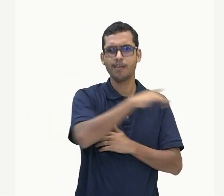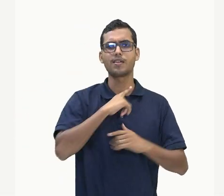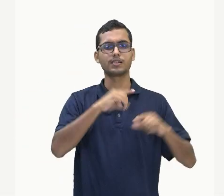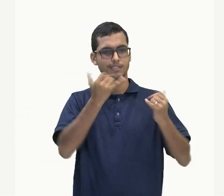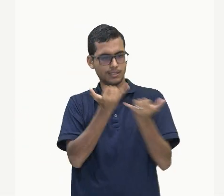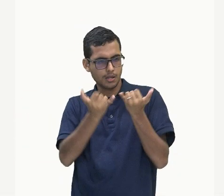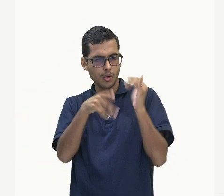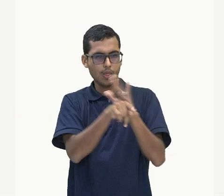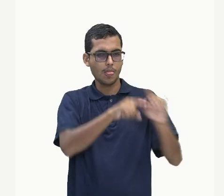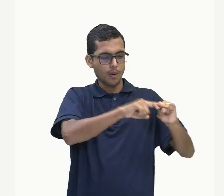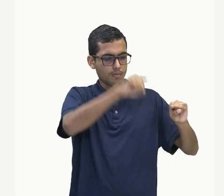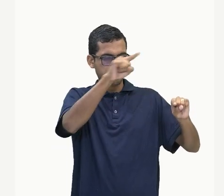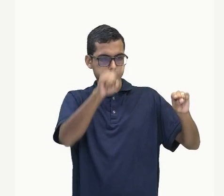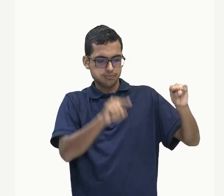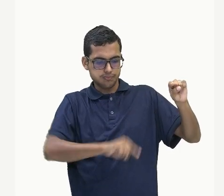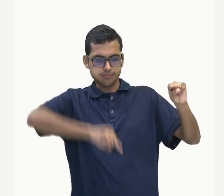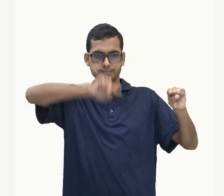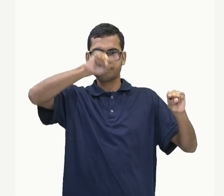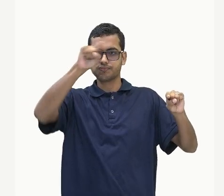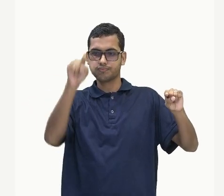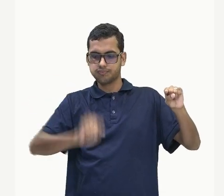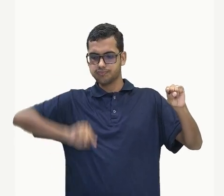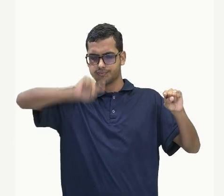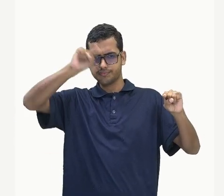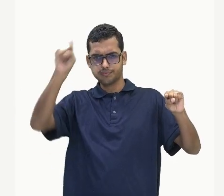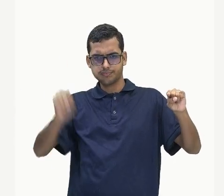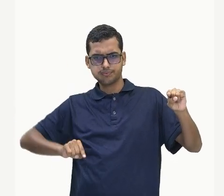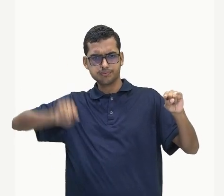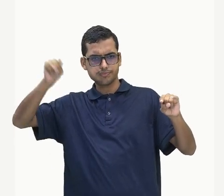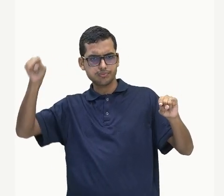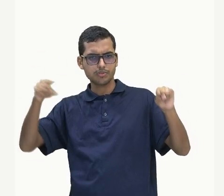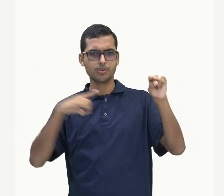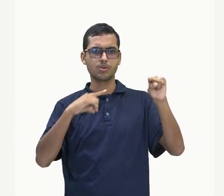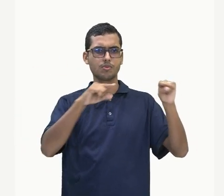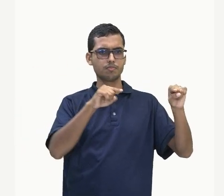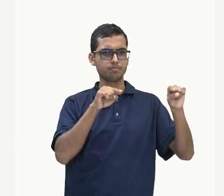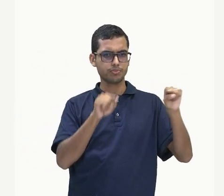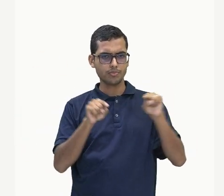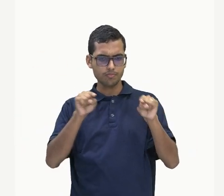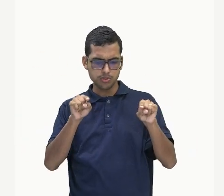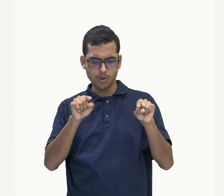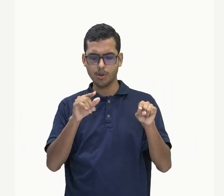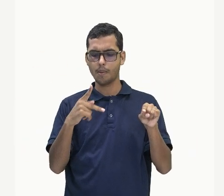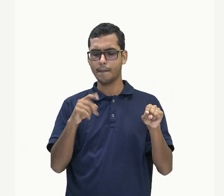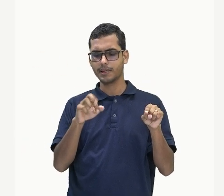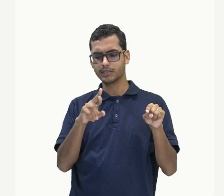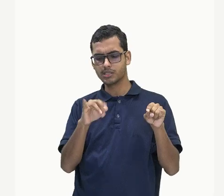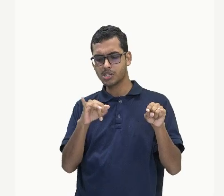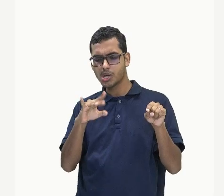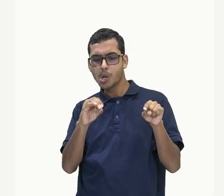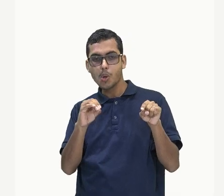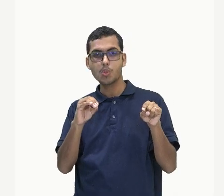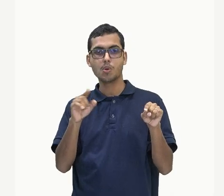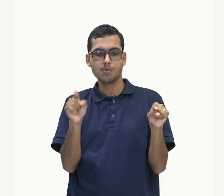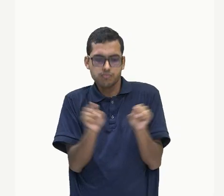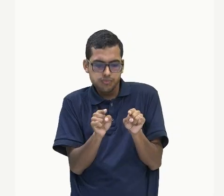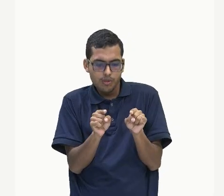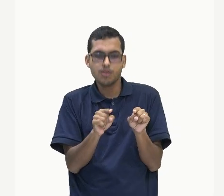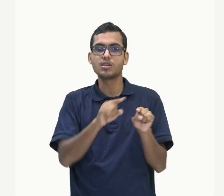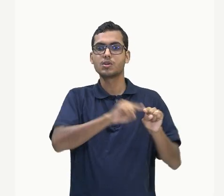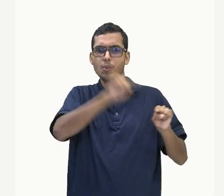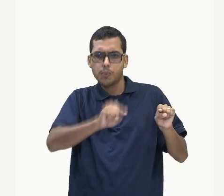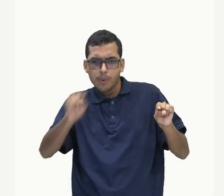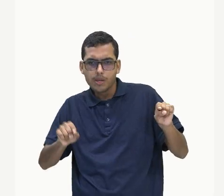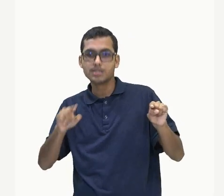passagem de uma crista e a próxima crista no mesmo ponto. Quanto menor o período, mais rápida é a oscilação da onda. Quanto maior o